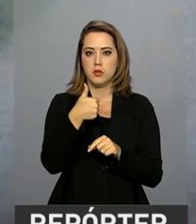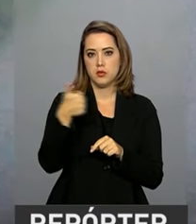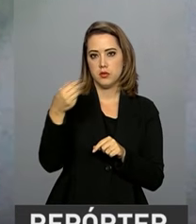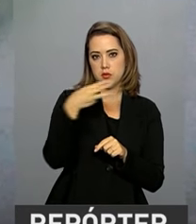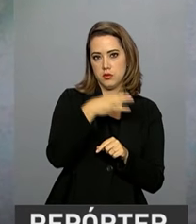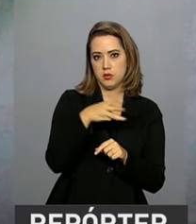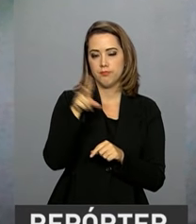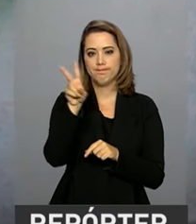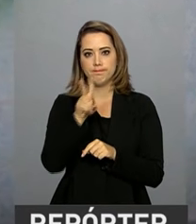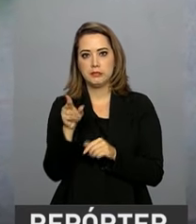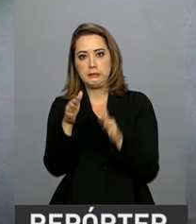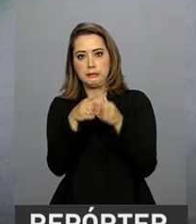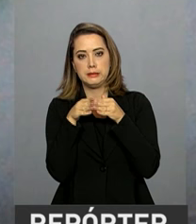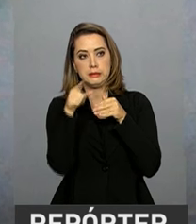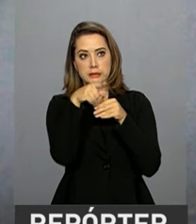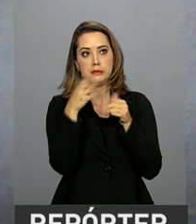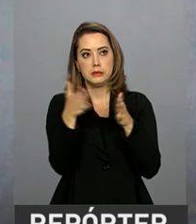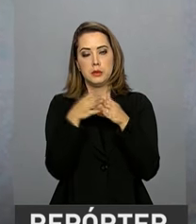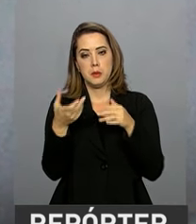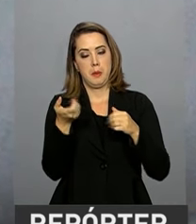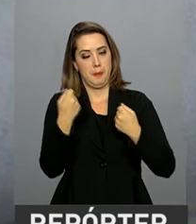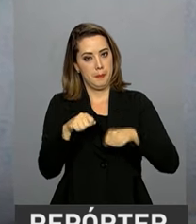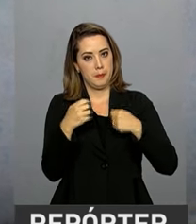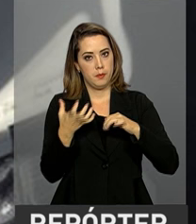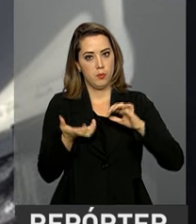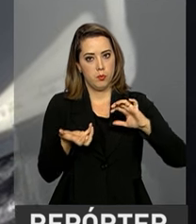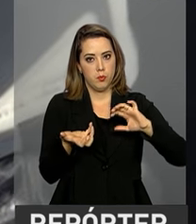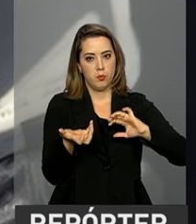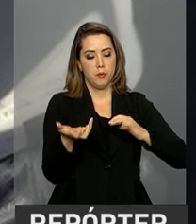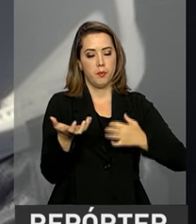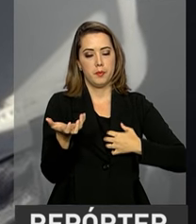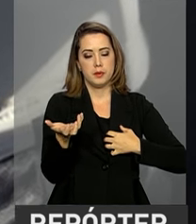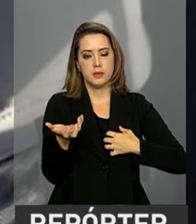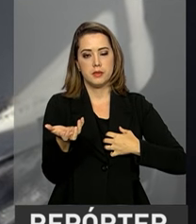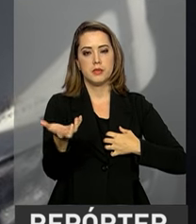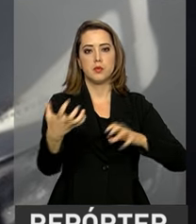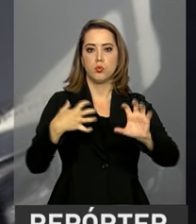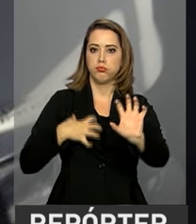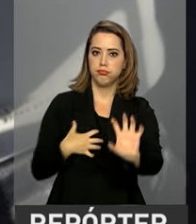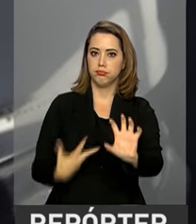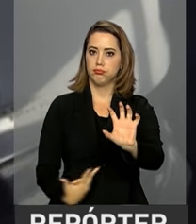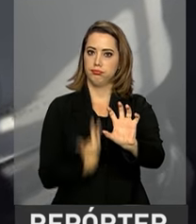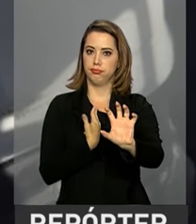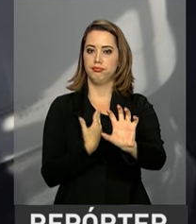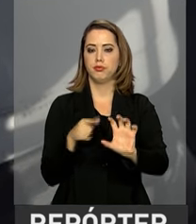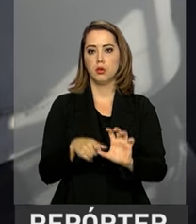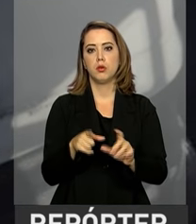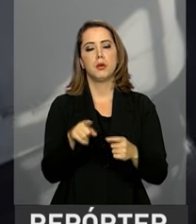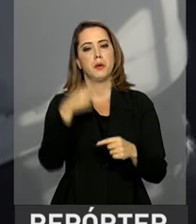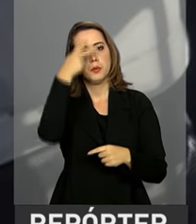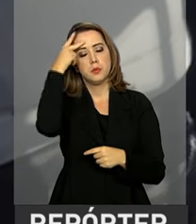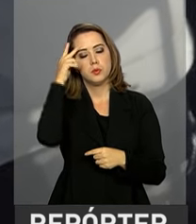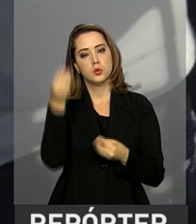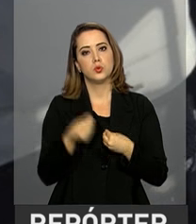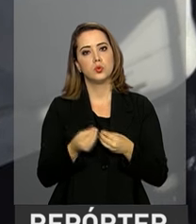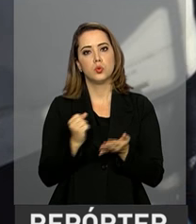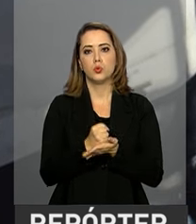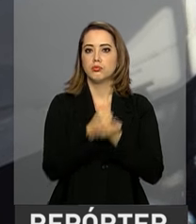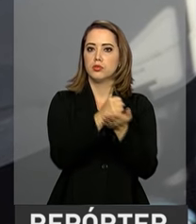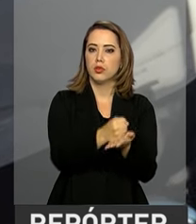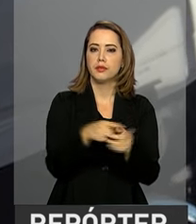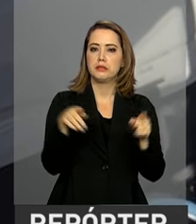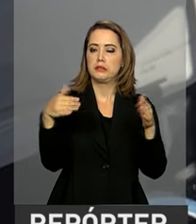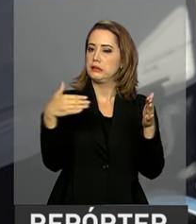pela central Nacional de transplantes no caso de um coração por exemplo da retirada doador até a realização do